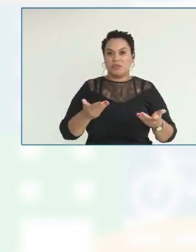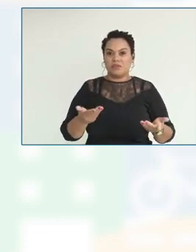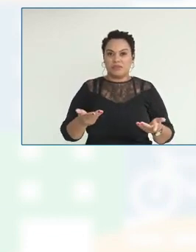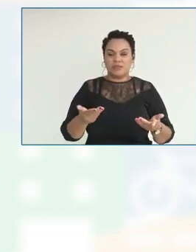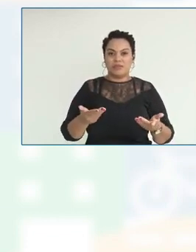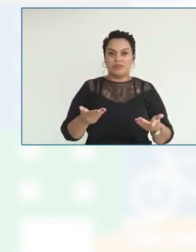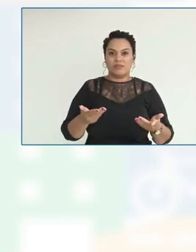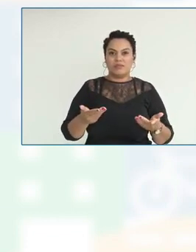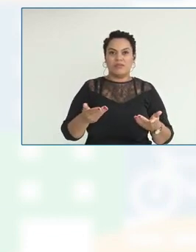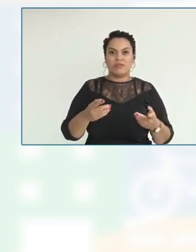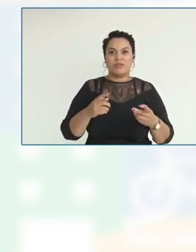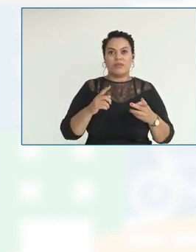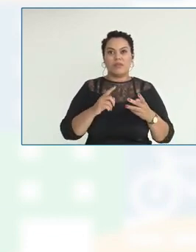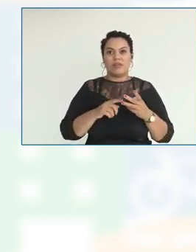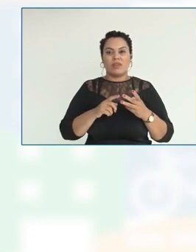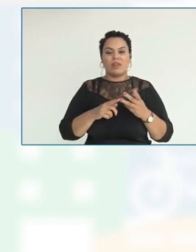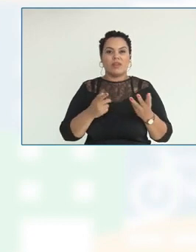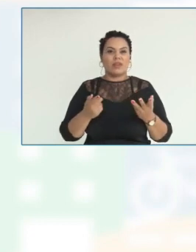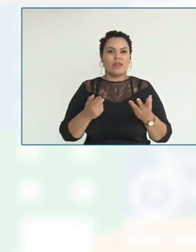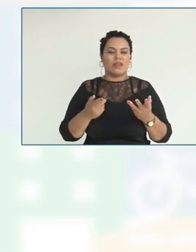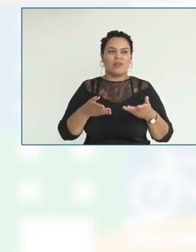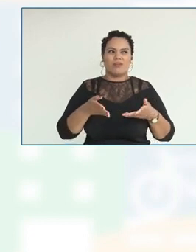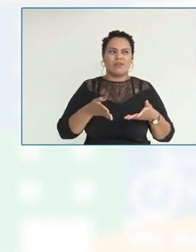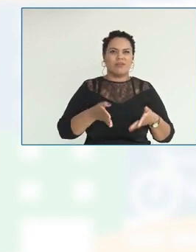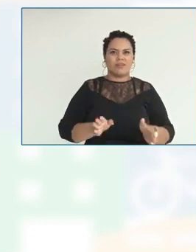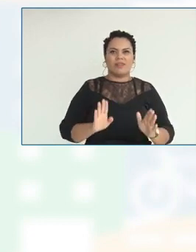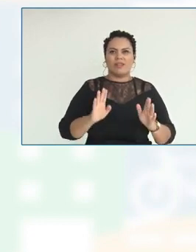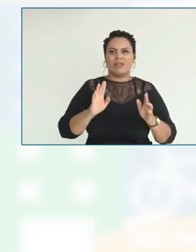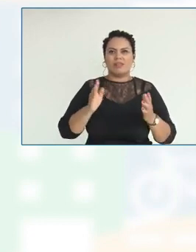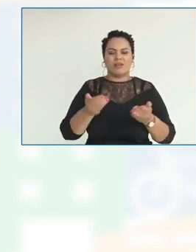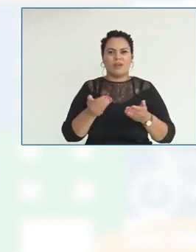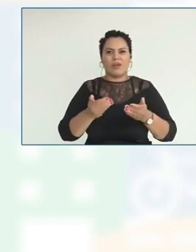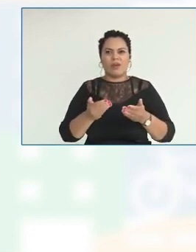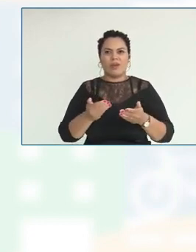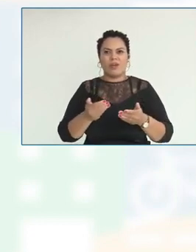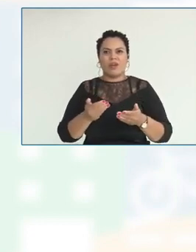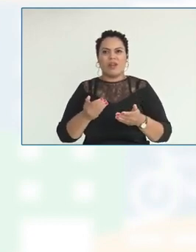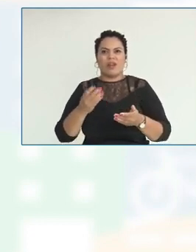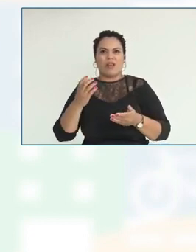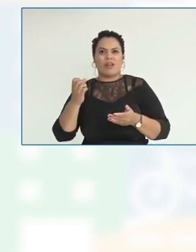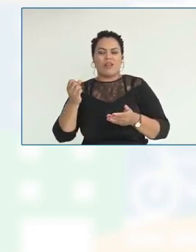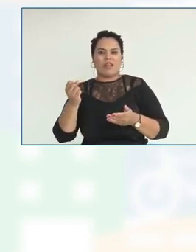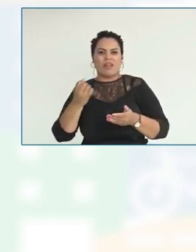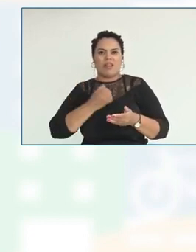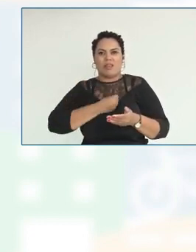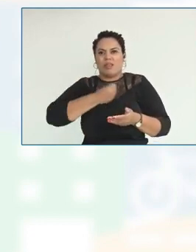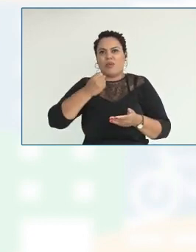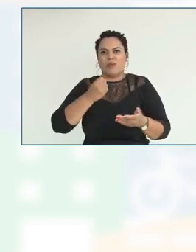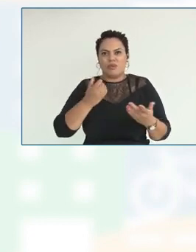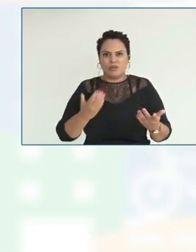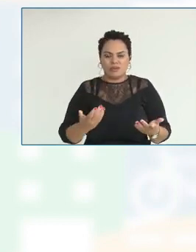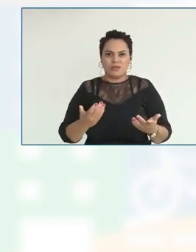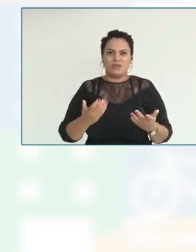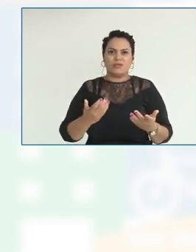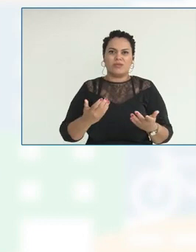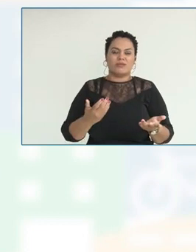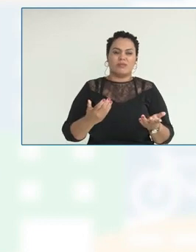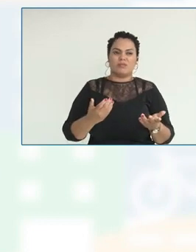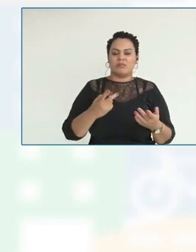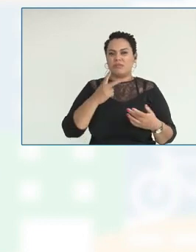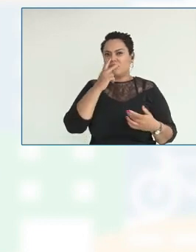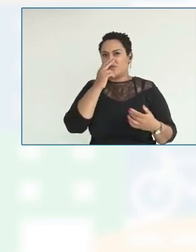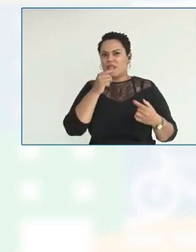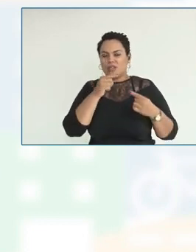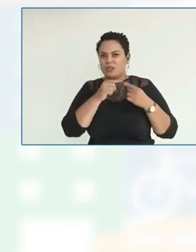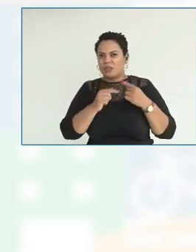suicídio. Então, recém-nascido na tentativa de suicídio, né? Então, esse é um caso que cai para nós como uma incoerência. A gente